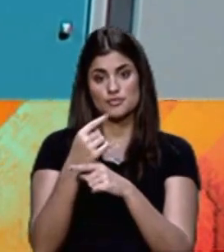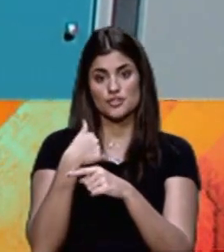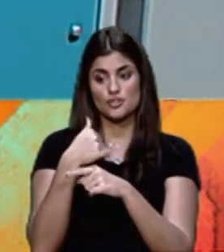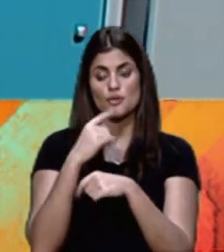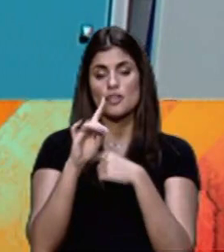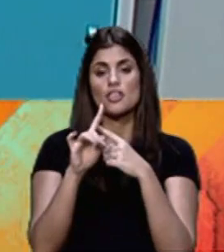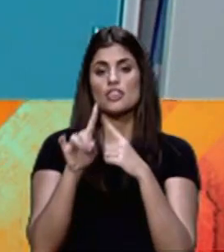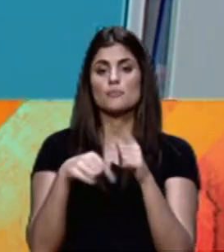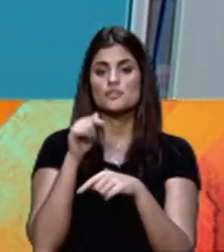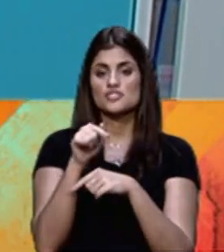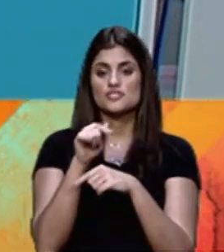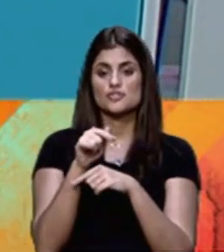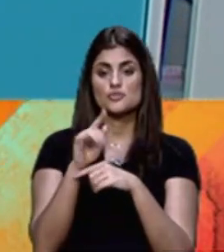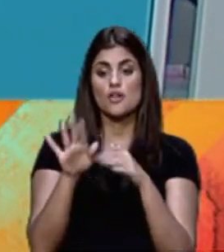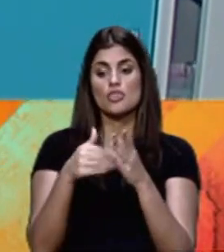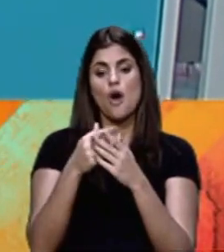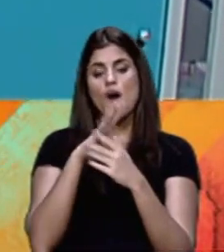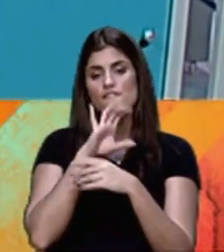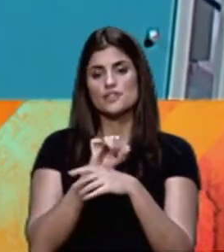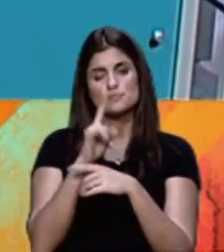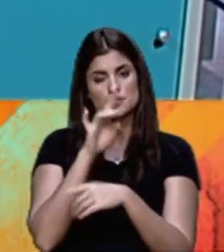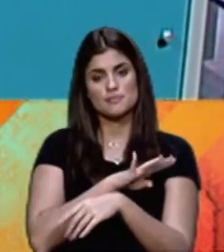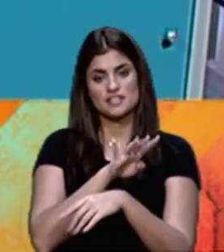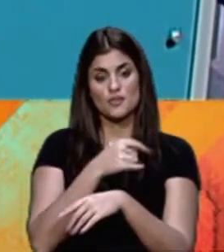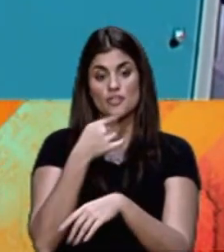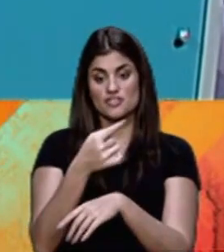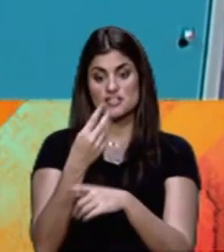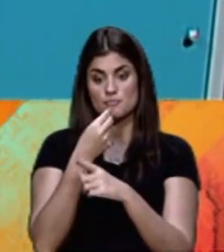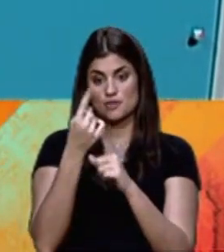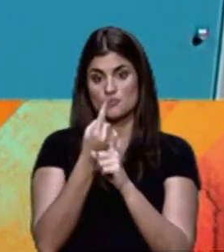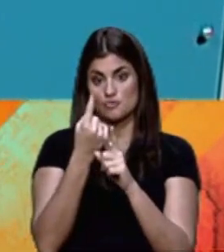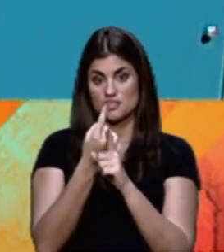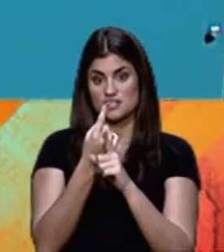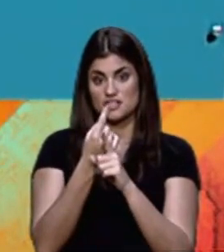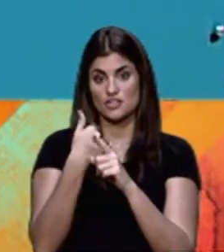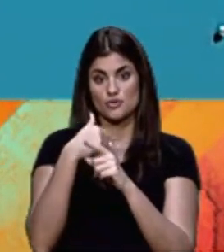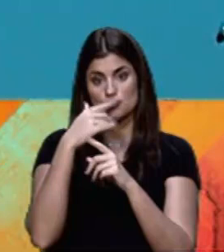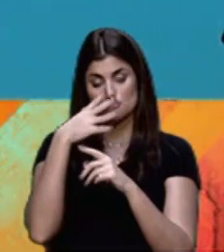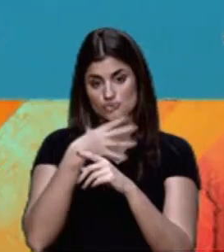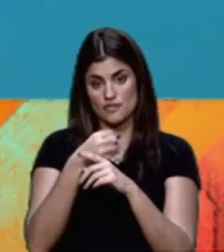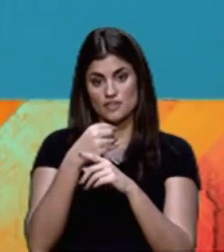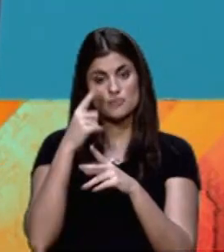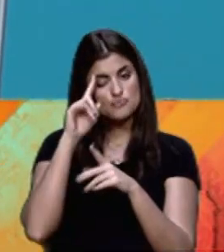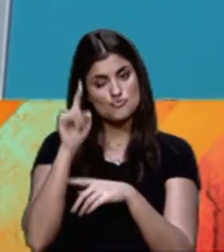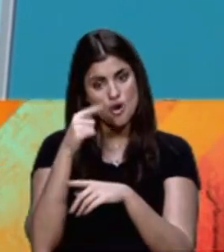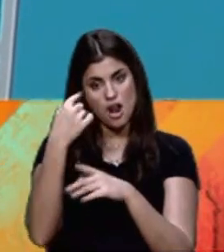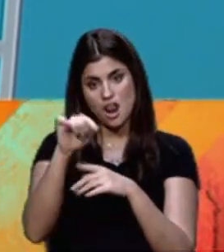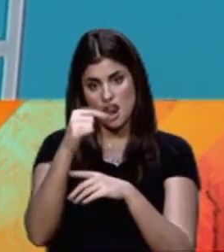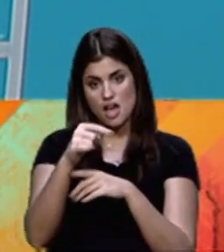filhos a provarem, não é? Vai, e eu disse, olha, há um ingrediente que eu gostava que vocês descobrissem que a salada tem. E